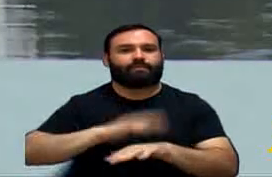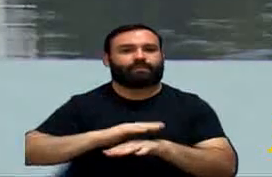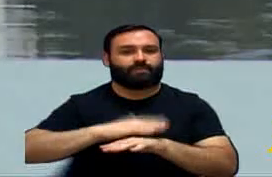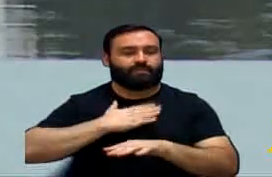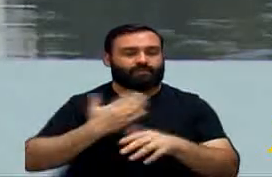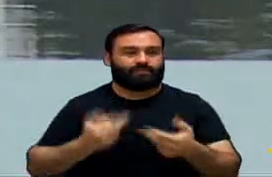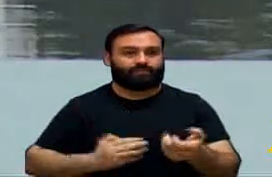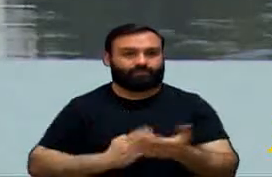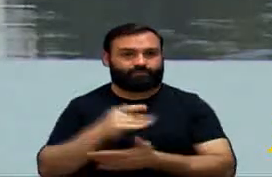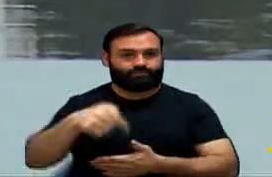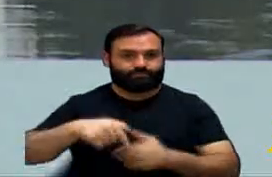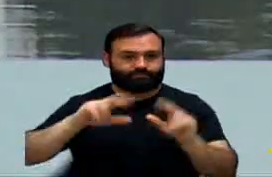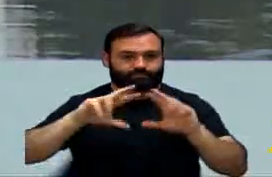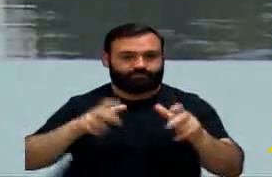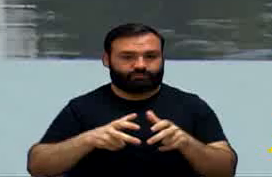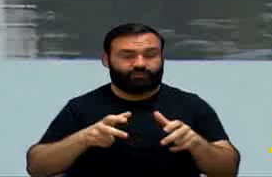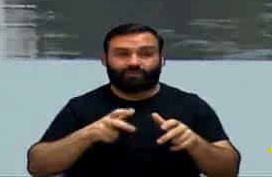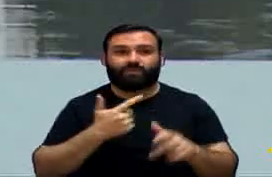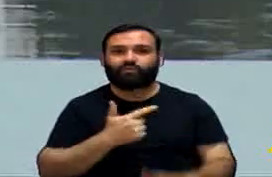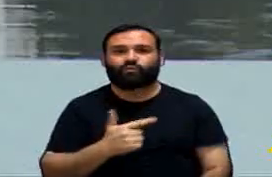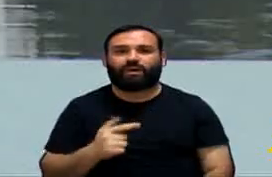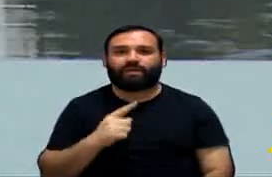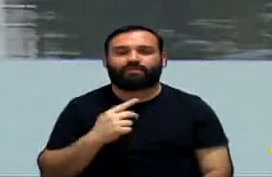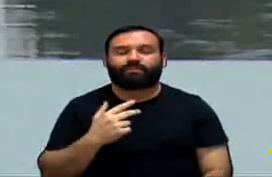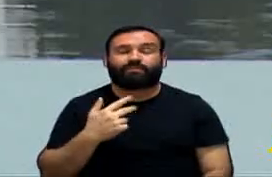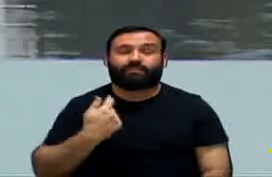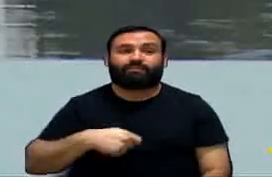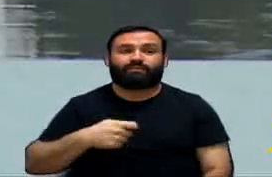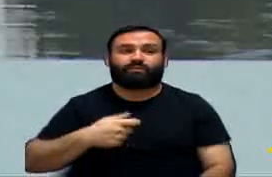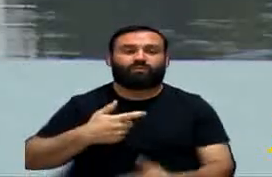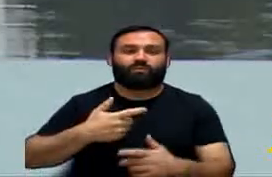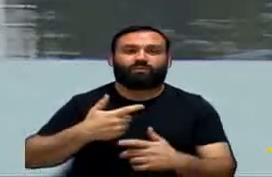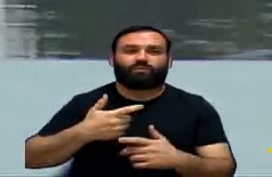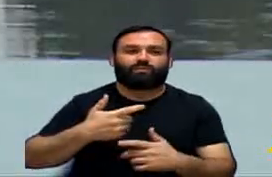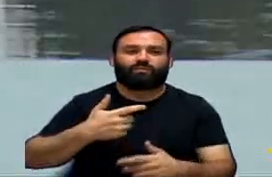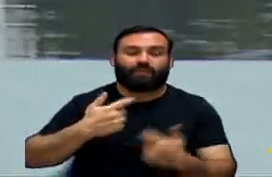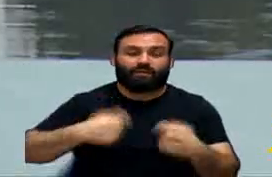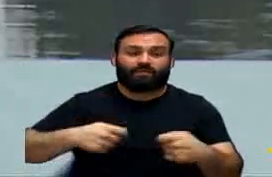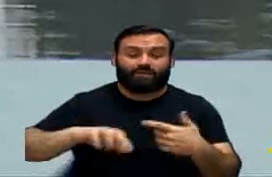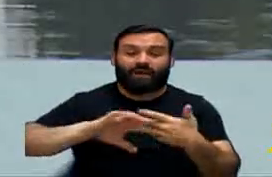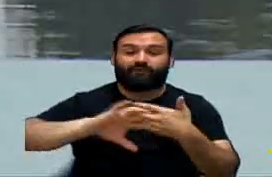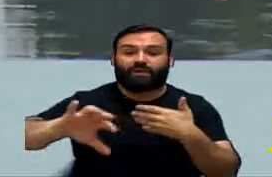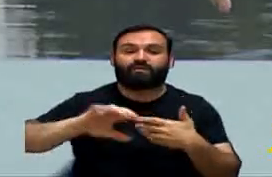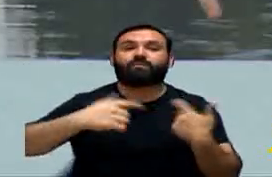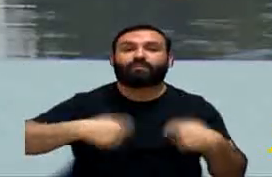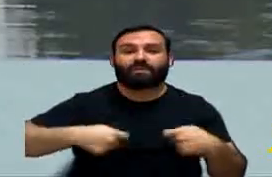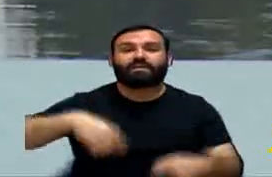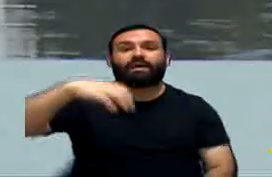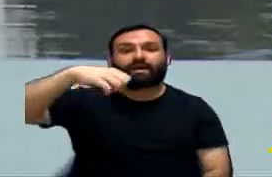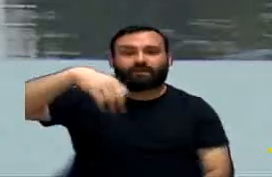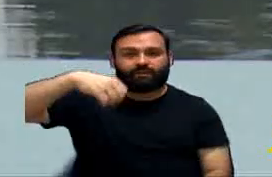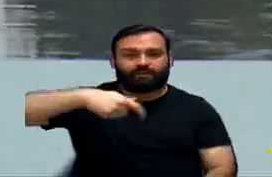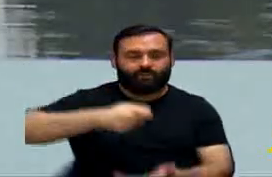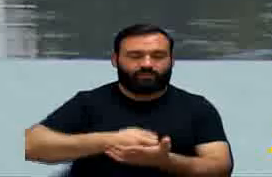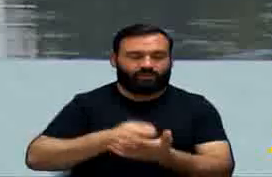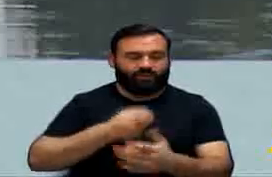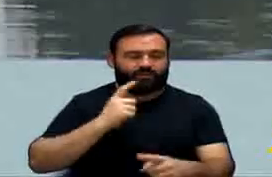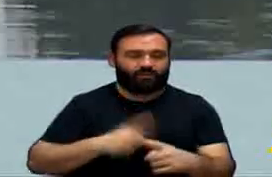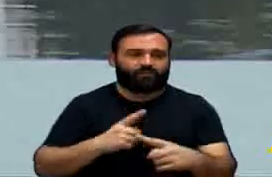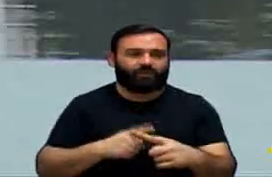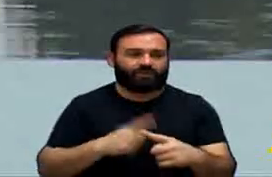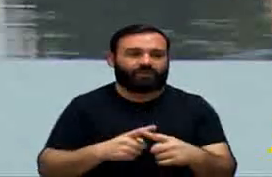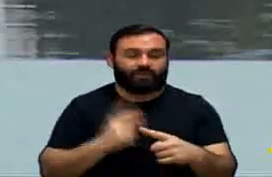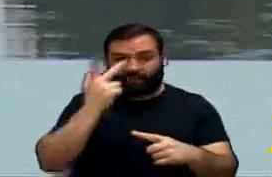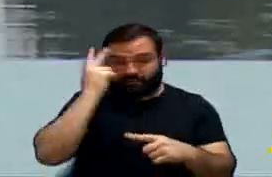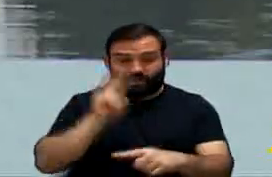aprovado por essa casa aqui que agora não tem como não construiu não tem como ter um bairro afastado sem lâmpadas mais porque o próprio o